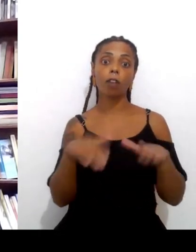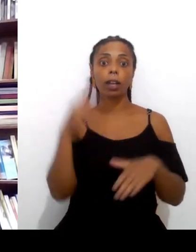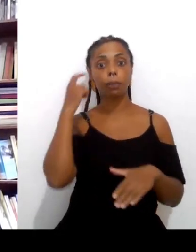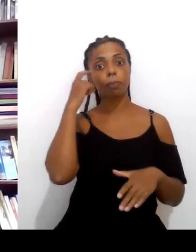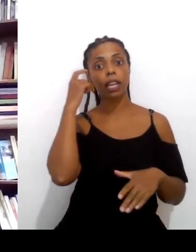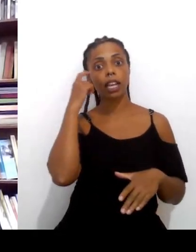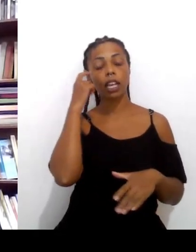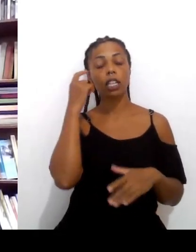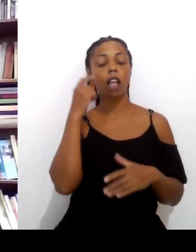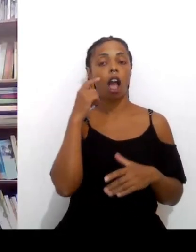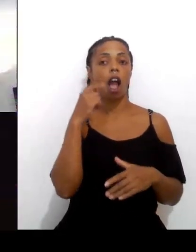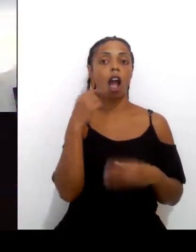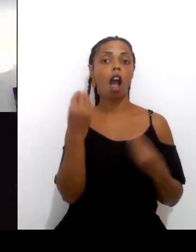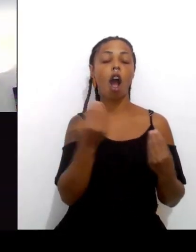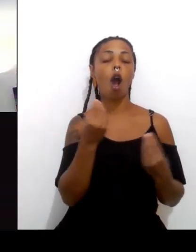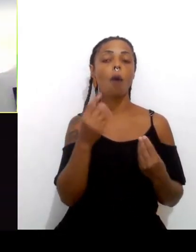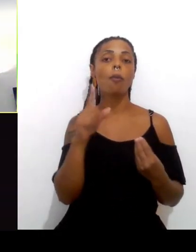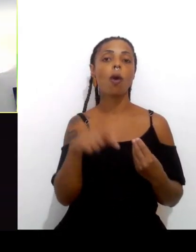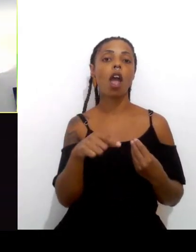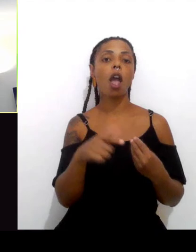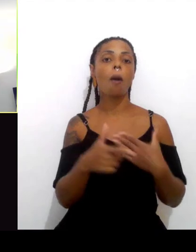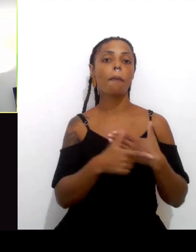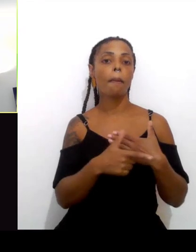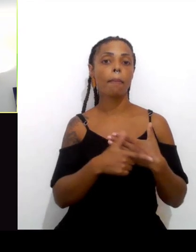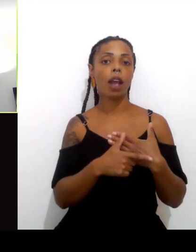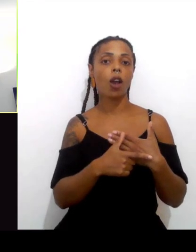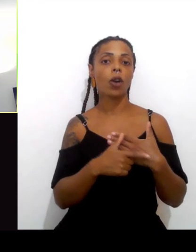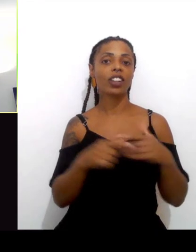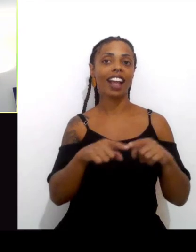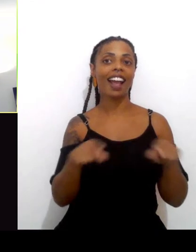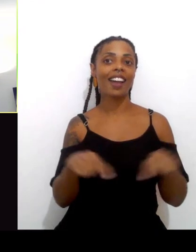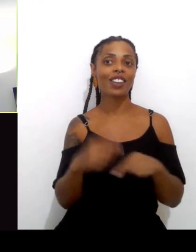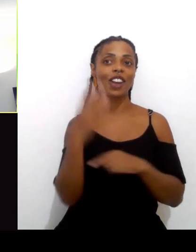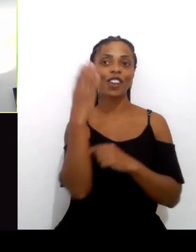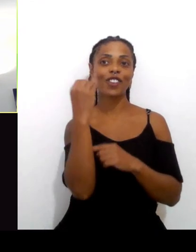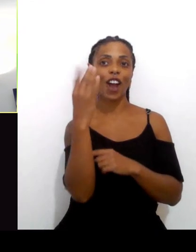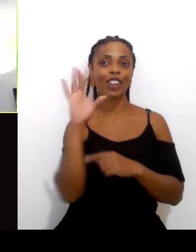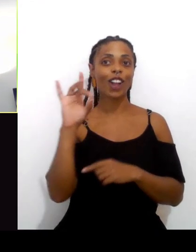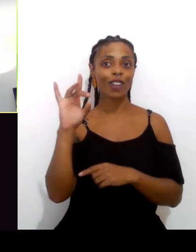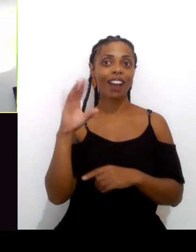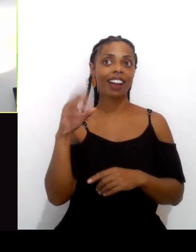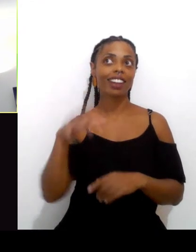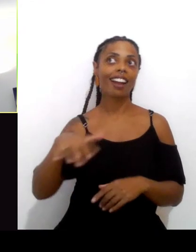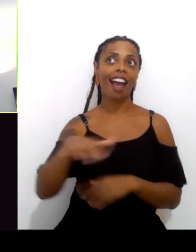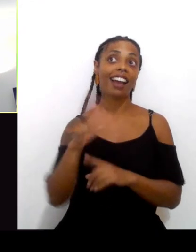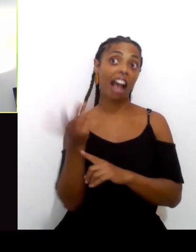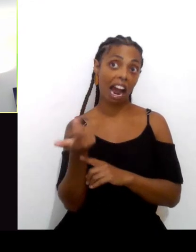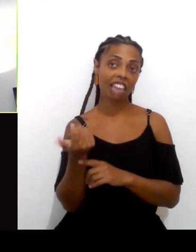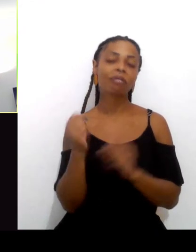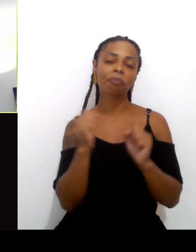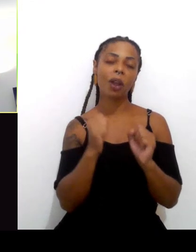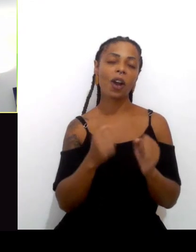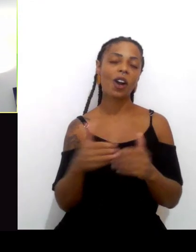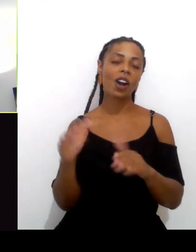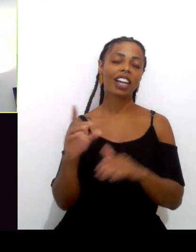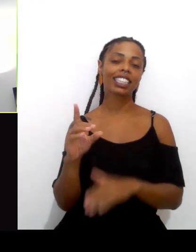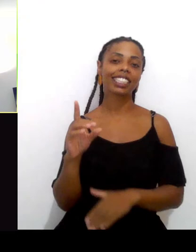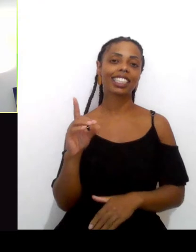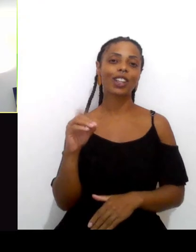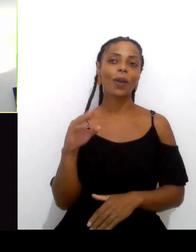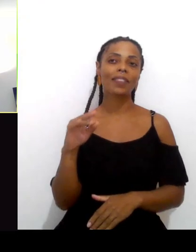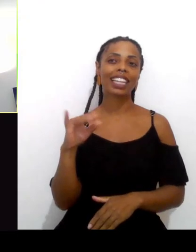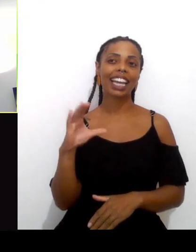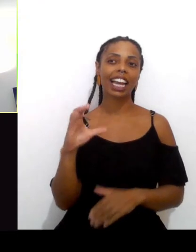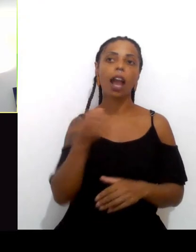de foto automática dentro da arte Dominique acho que eu passo para você sim esse microfone virtual né